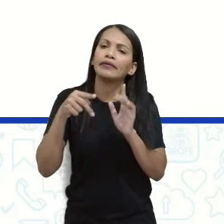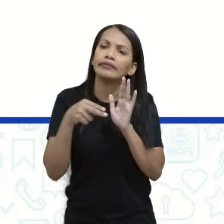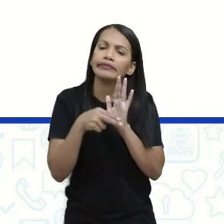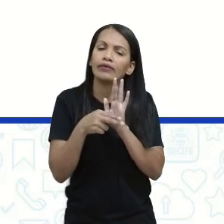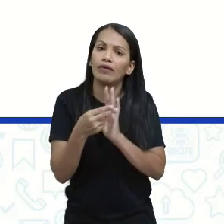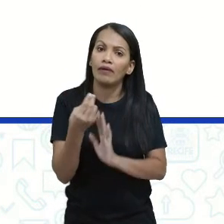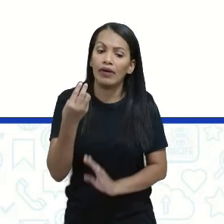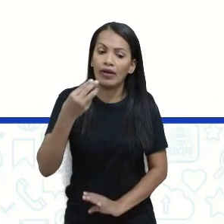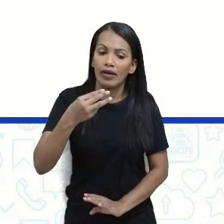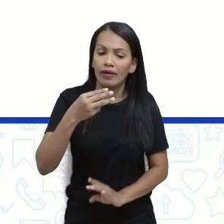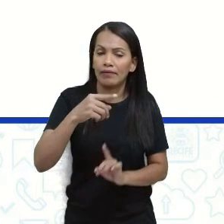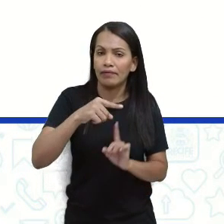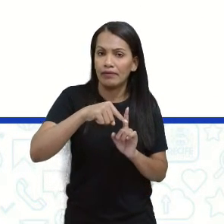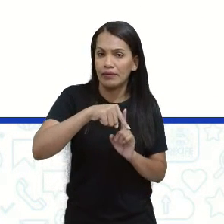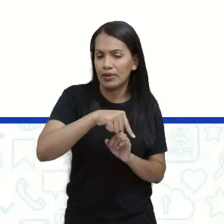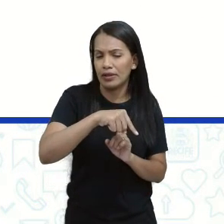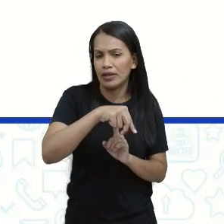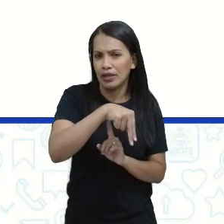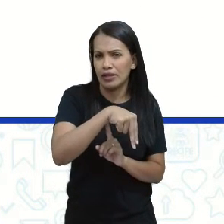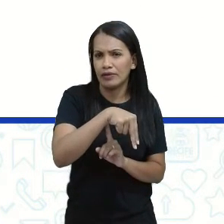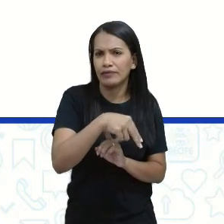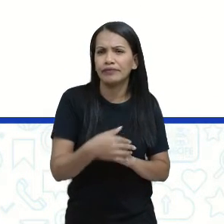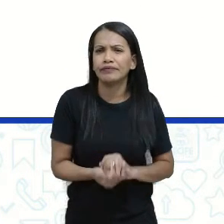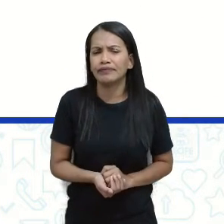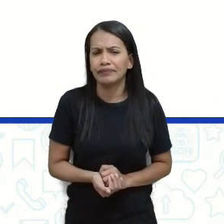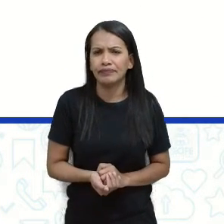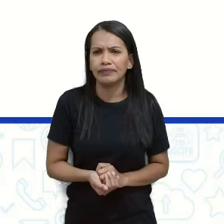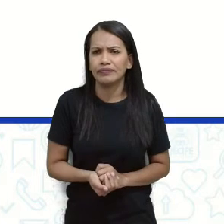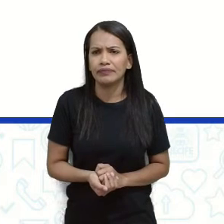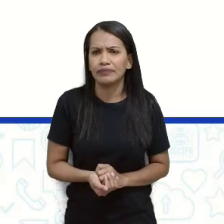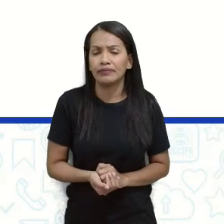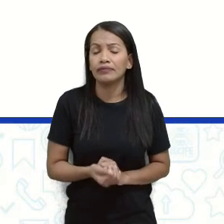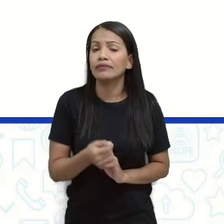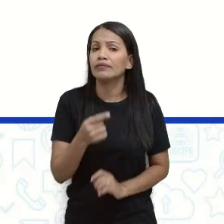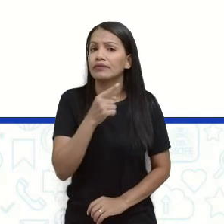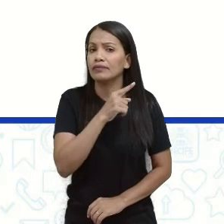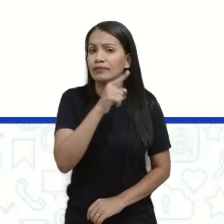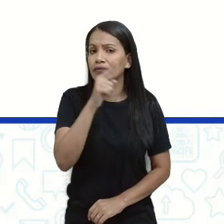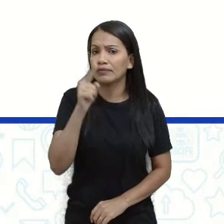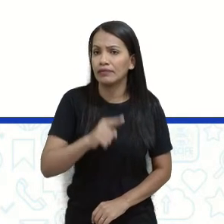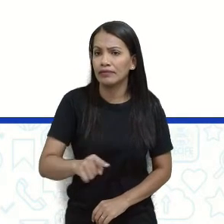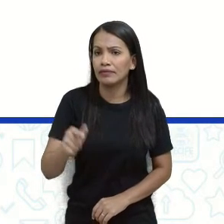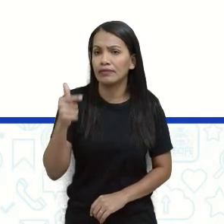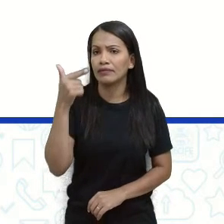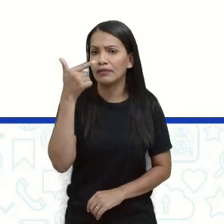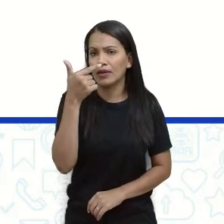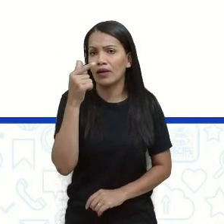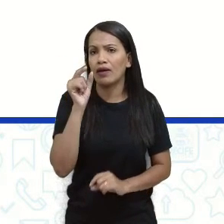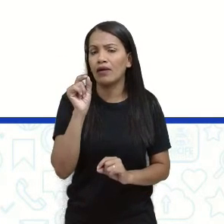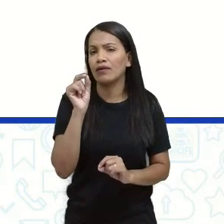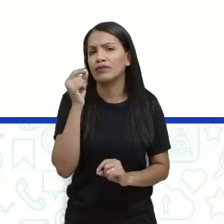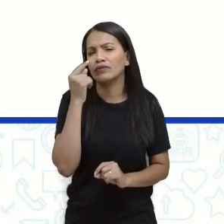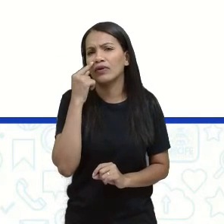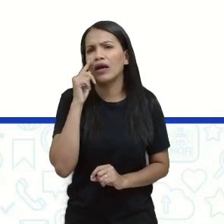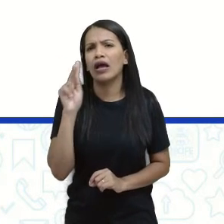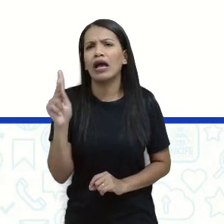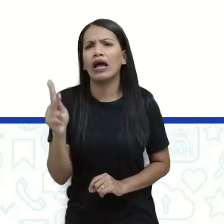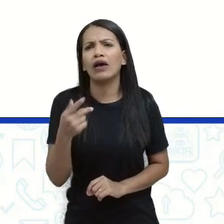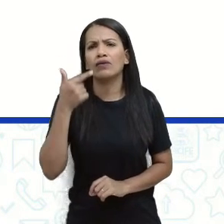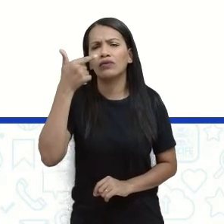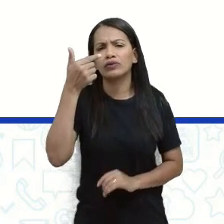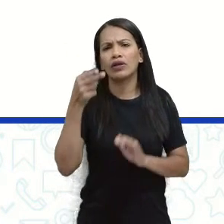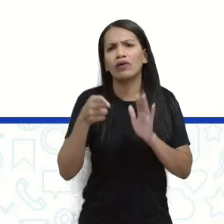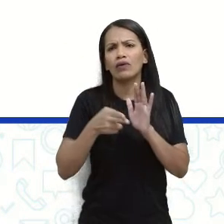fórmula. E aí vai ser z ao quadrado, que é h ao quadrado, z, né? Igual a n vezes m. E n é 16 e